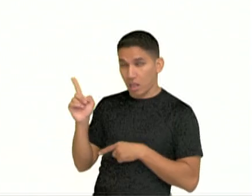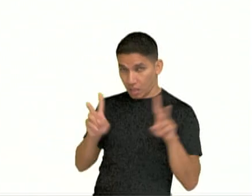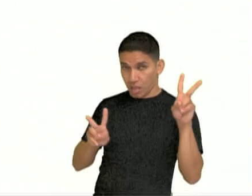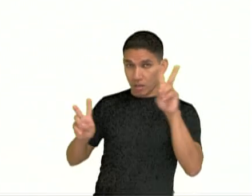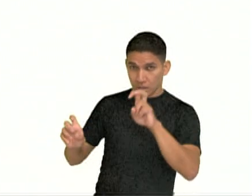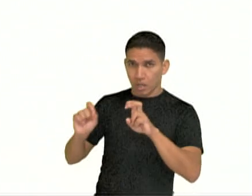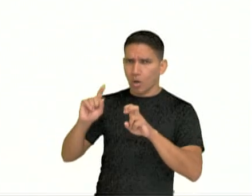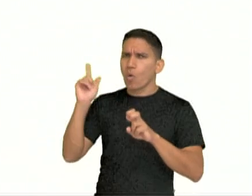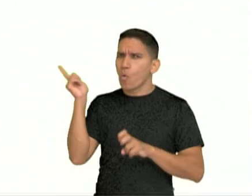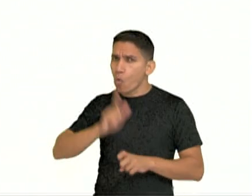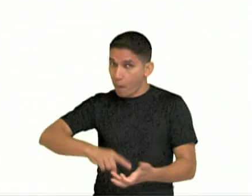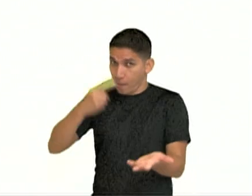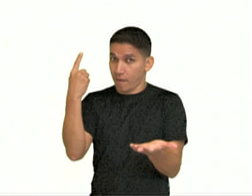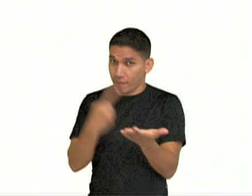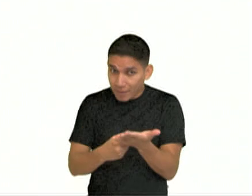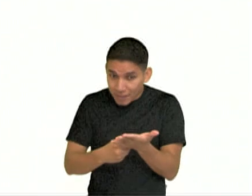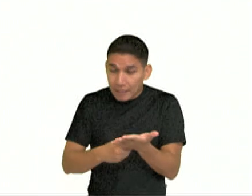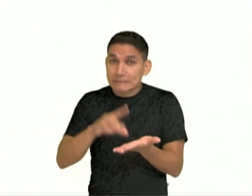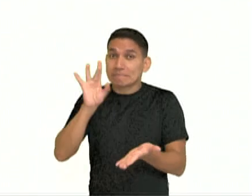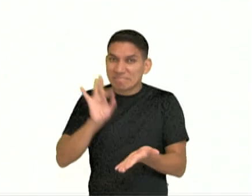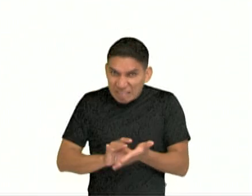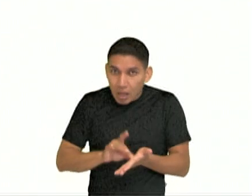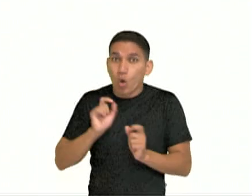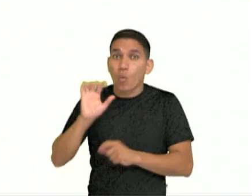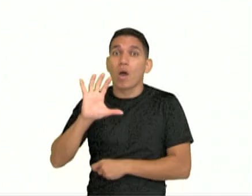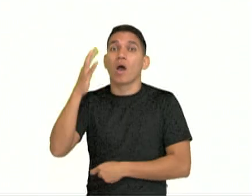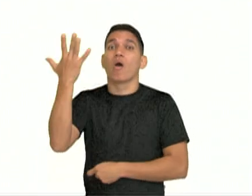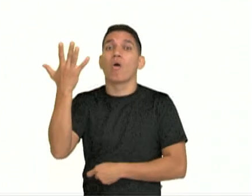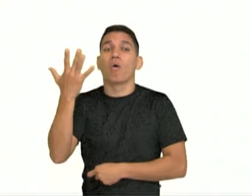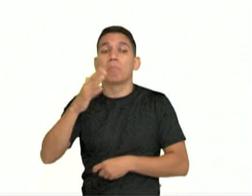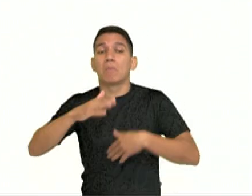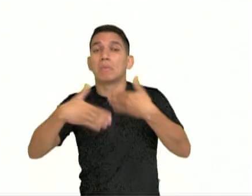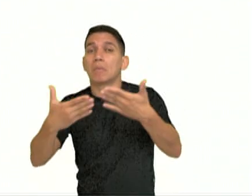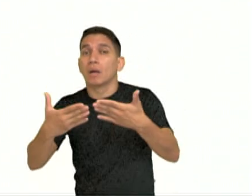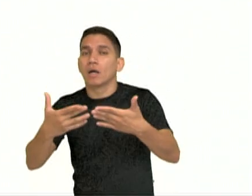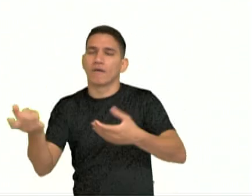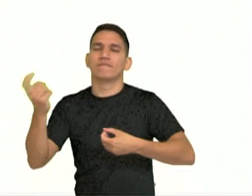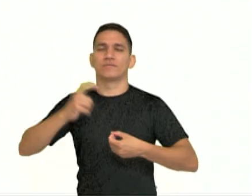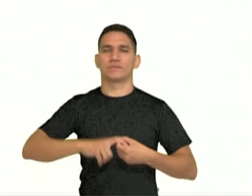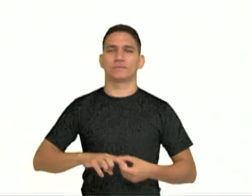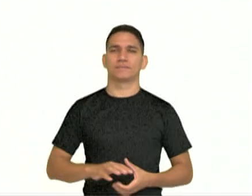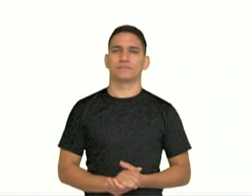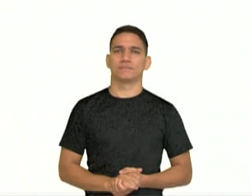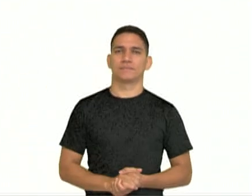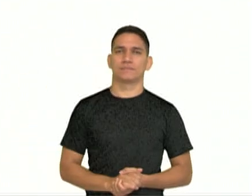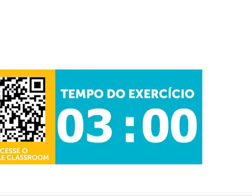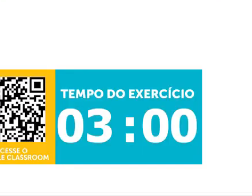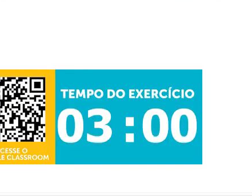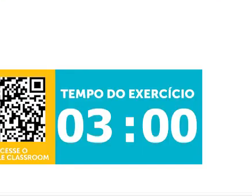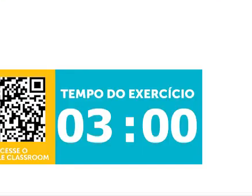o tempo exato em que ocorrem os acontecimentos? Já voltamos.